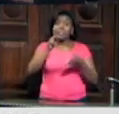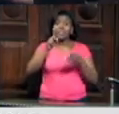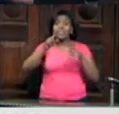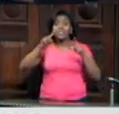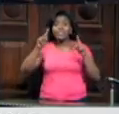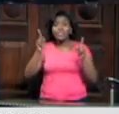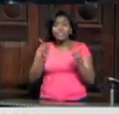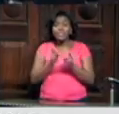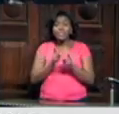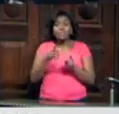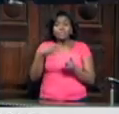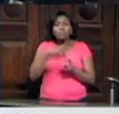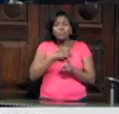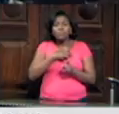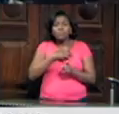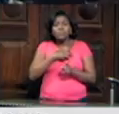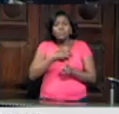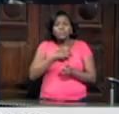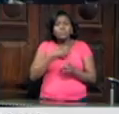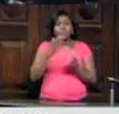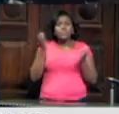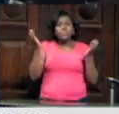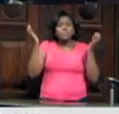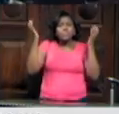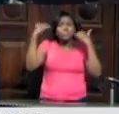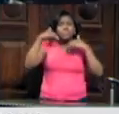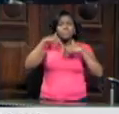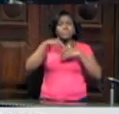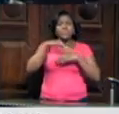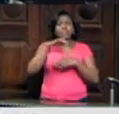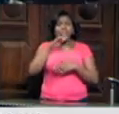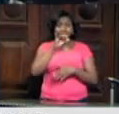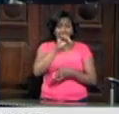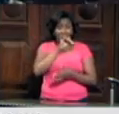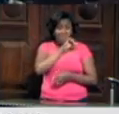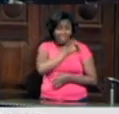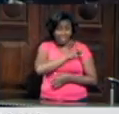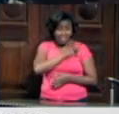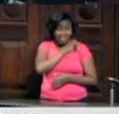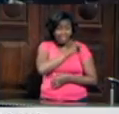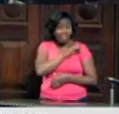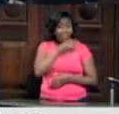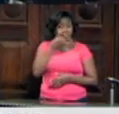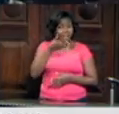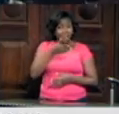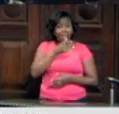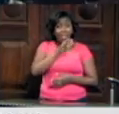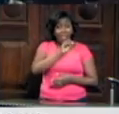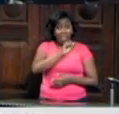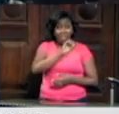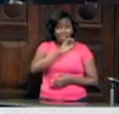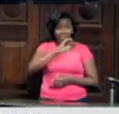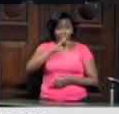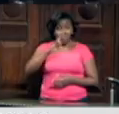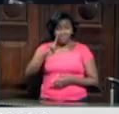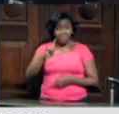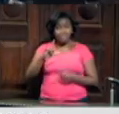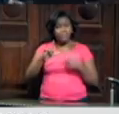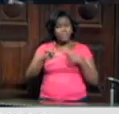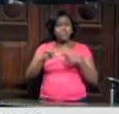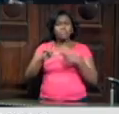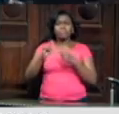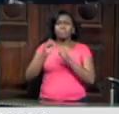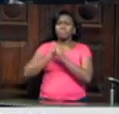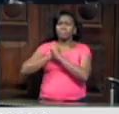do espírito carioca, esta academia vem certamente cumprindo, já por décadas,